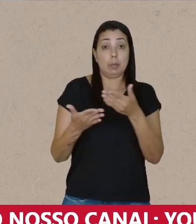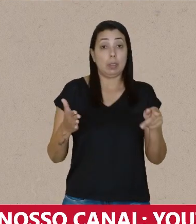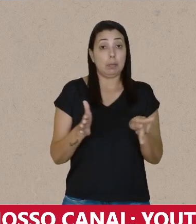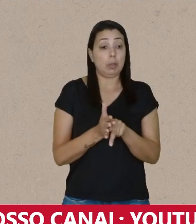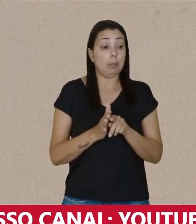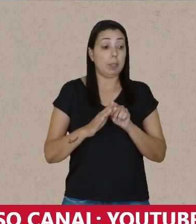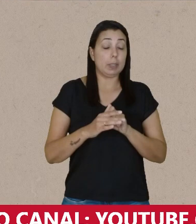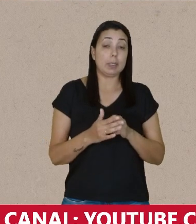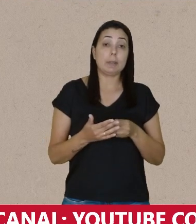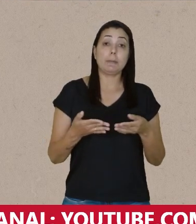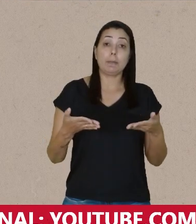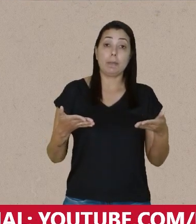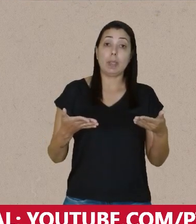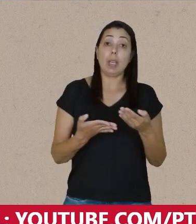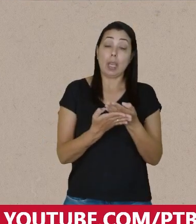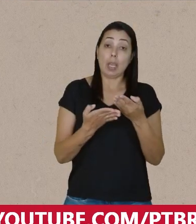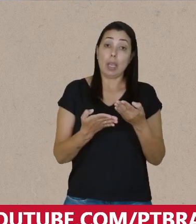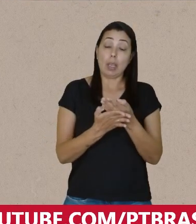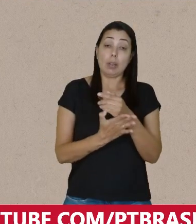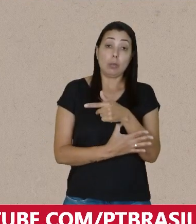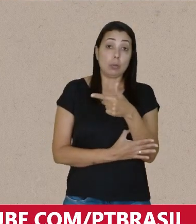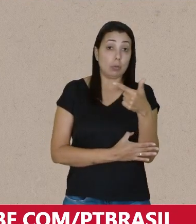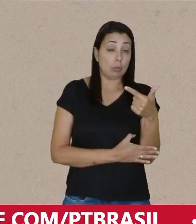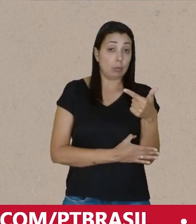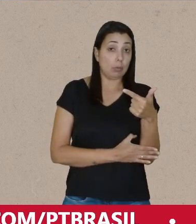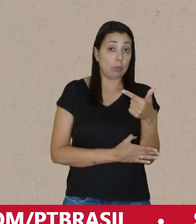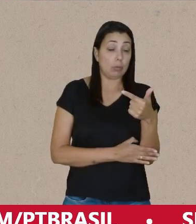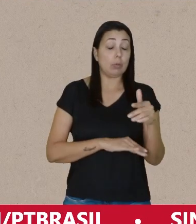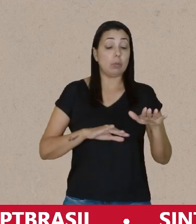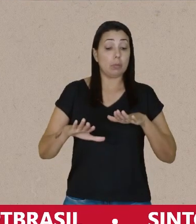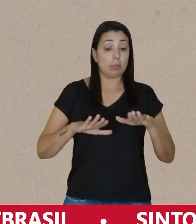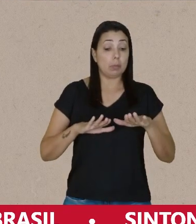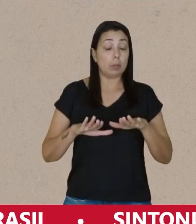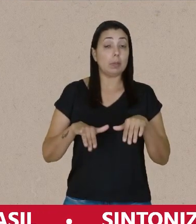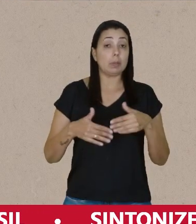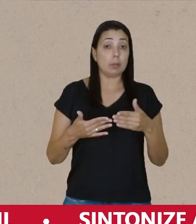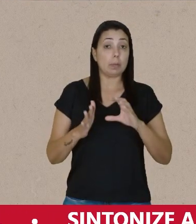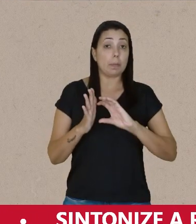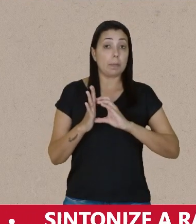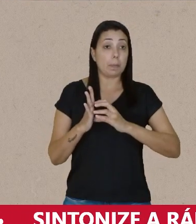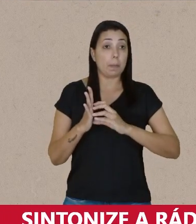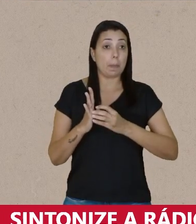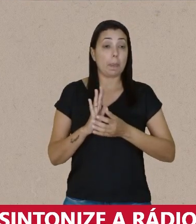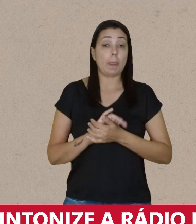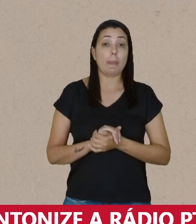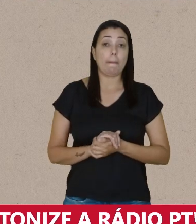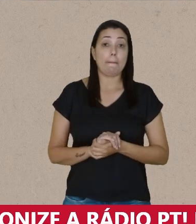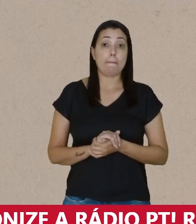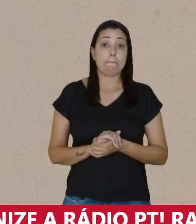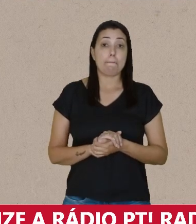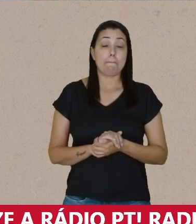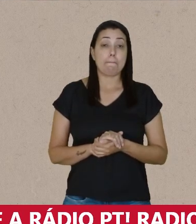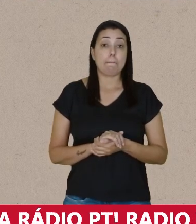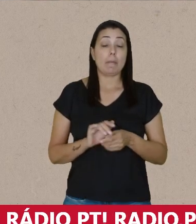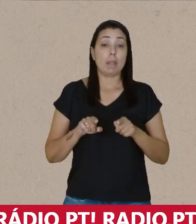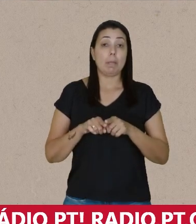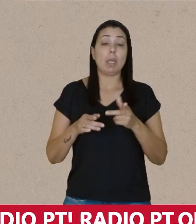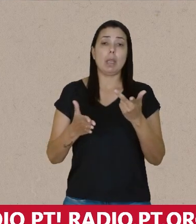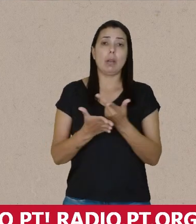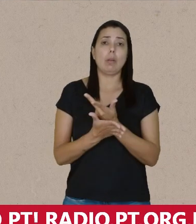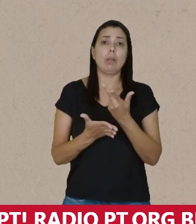redes. Esses dois movimentos, né, do nosso partido que estão